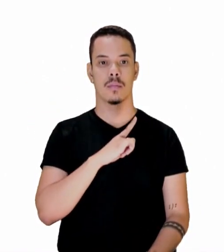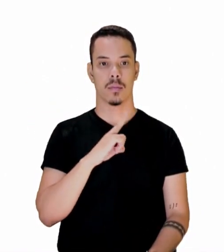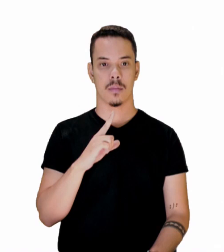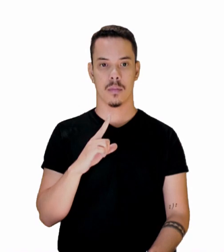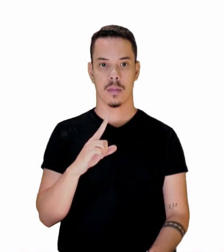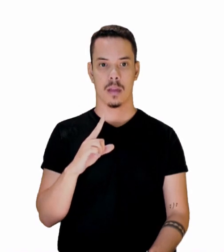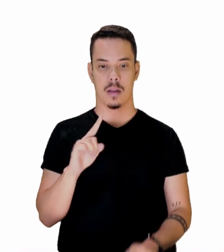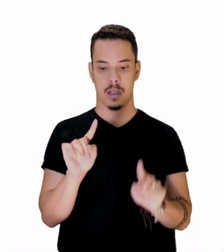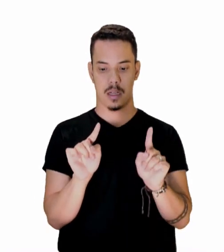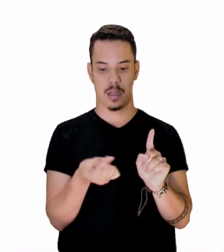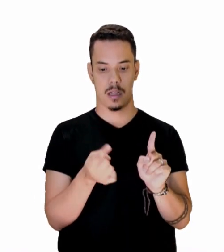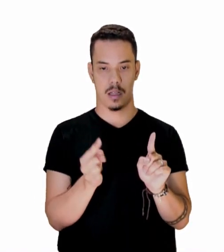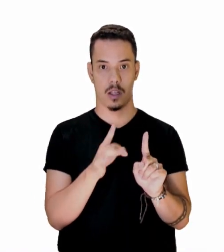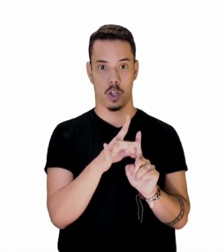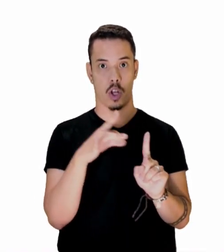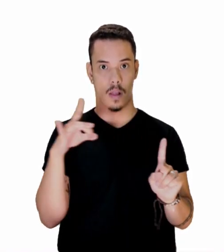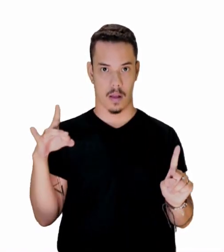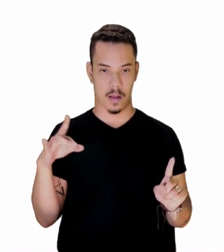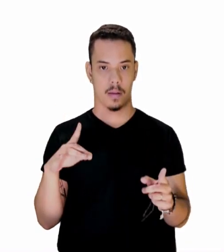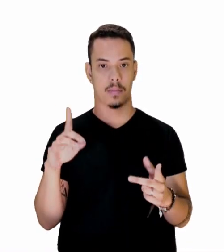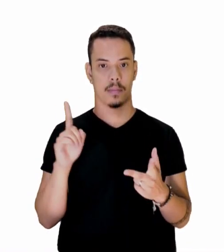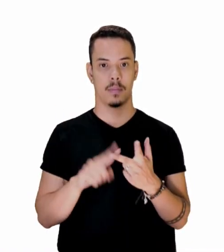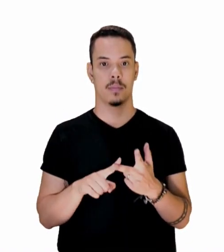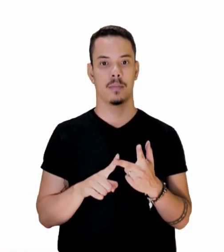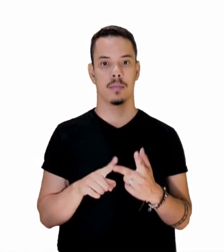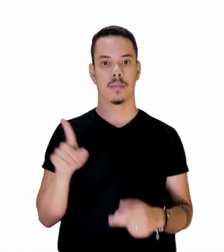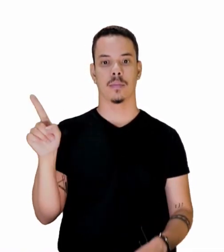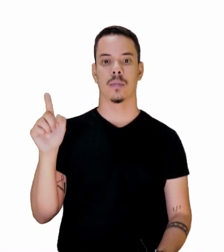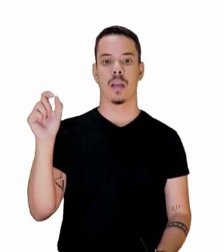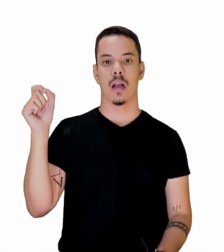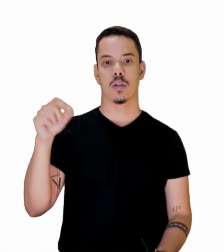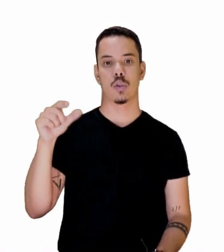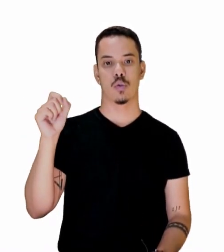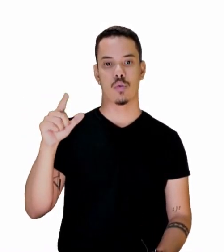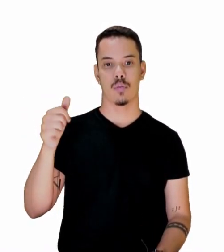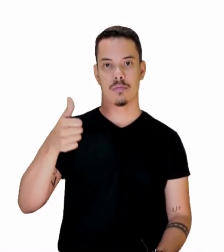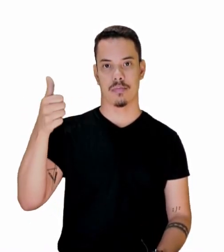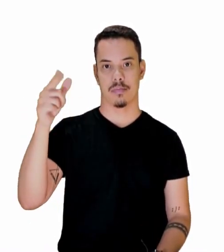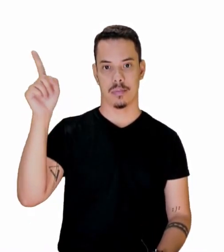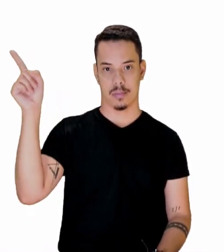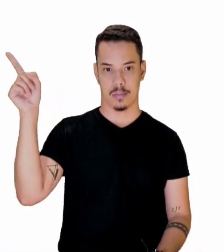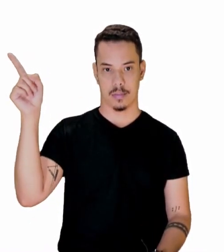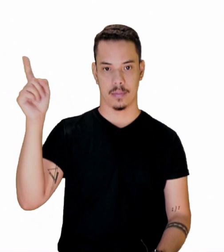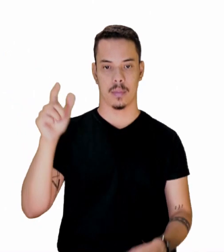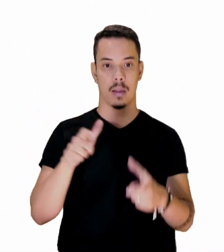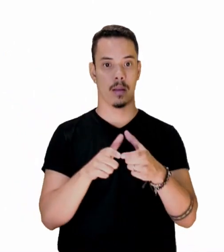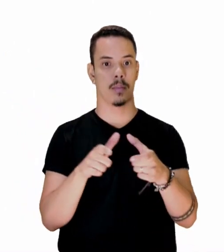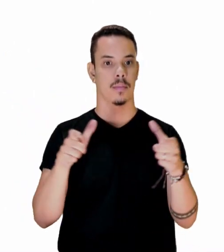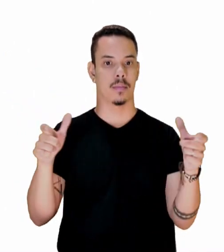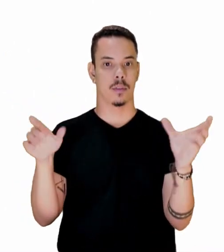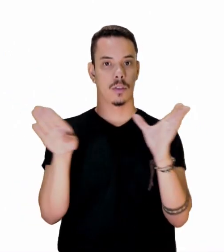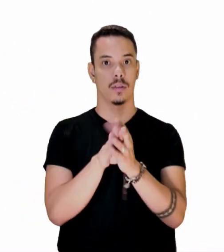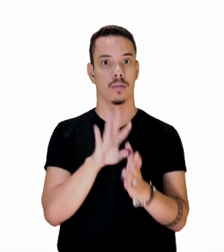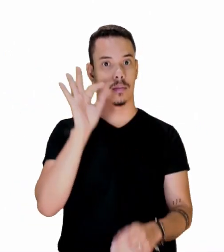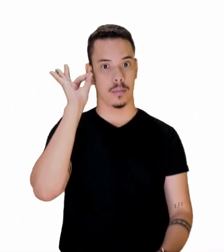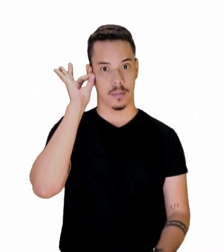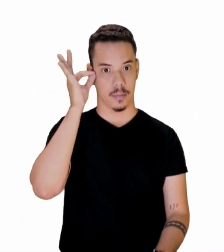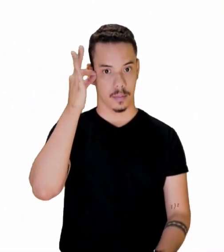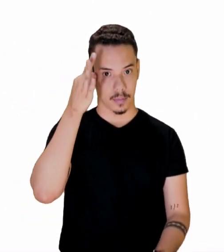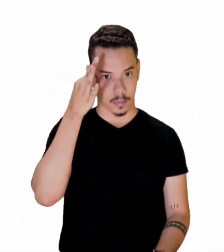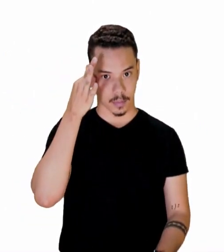termo isolado. Aqui nós temos a silepse, né? No caso aqui, a maioria chegou